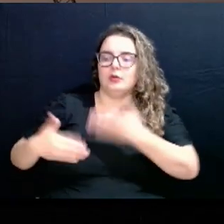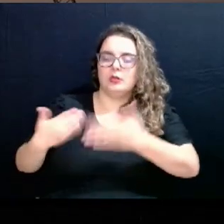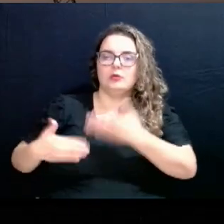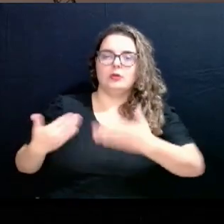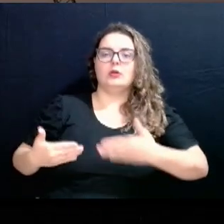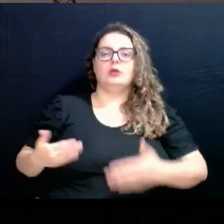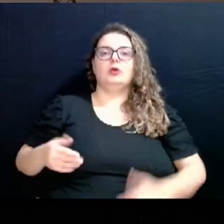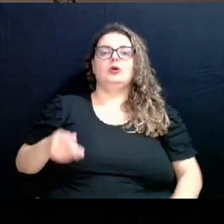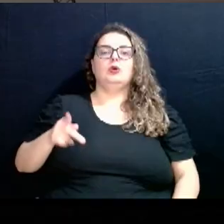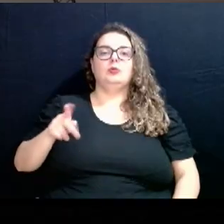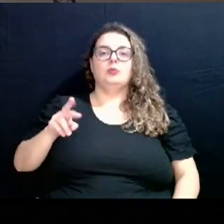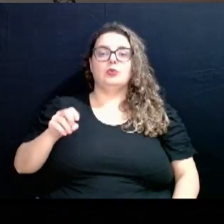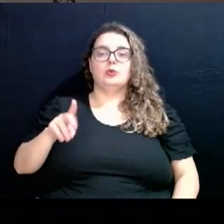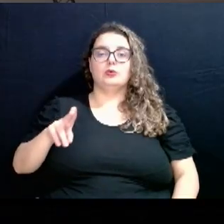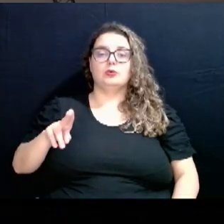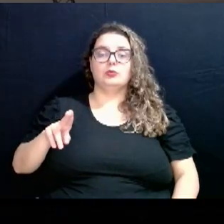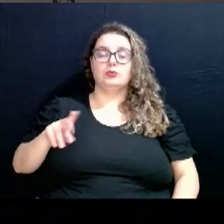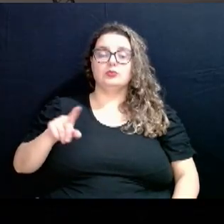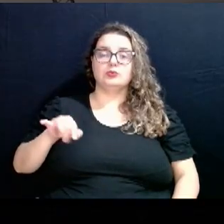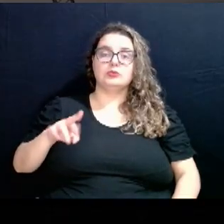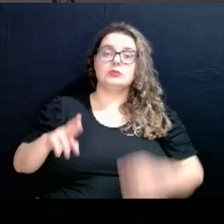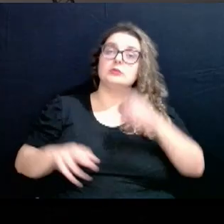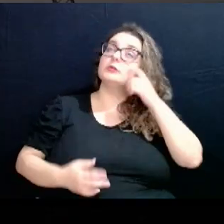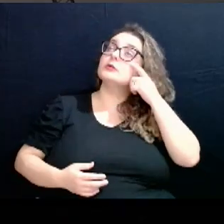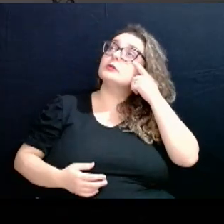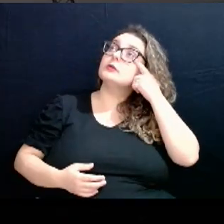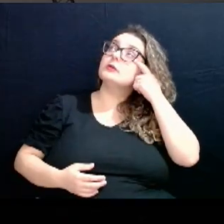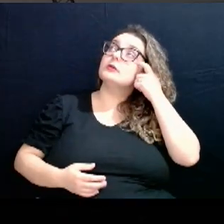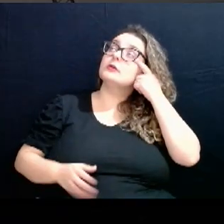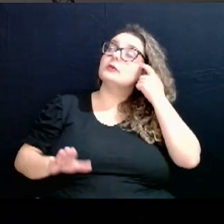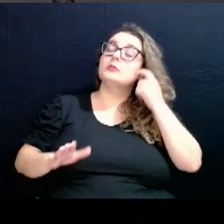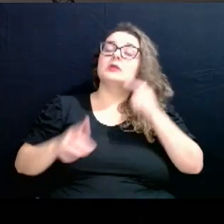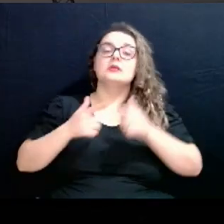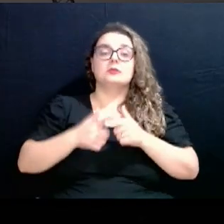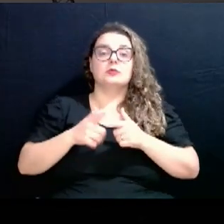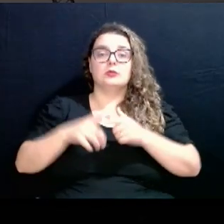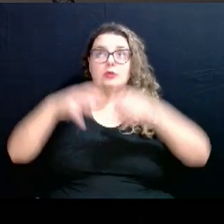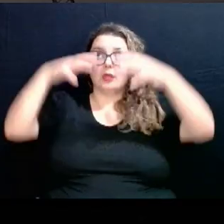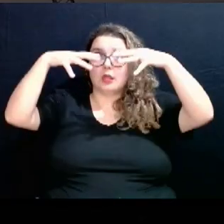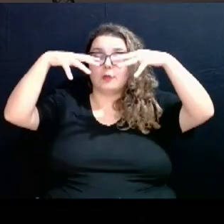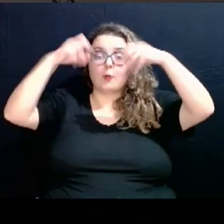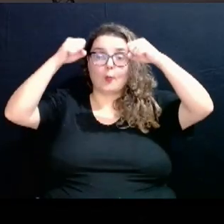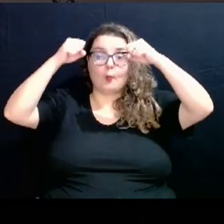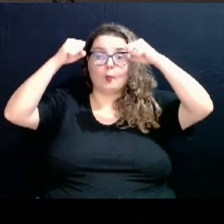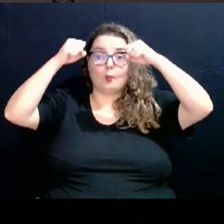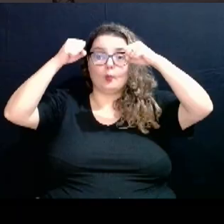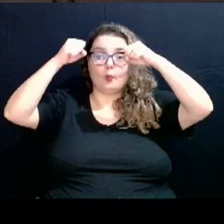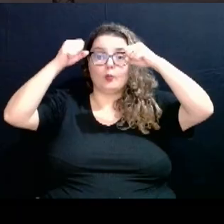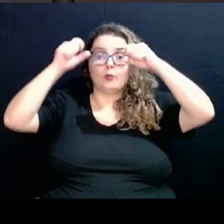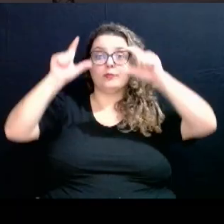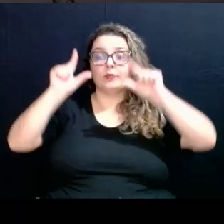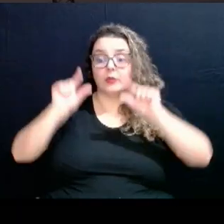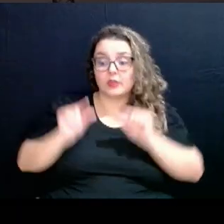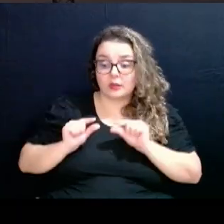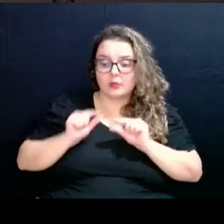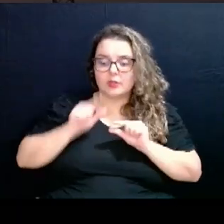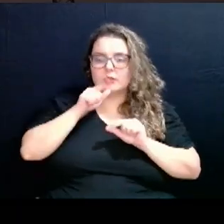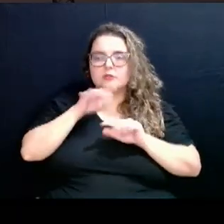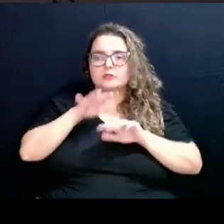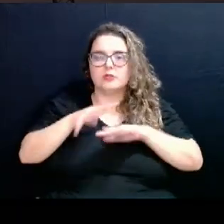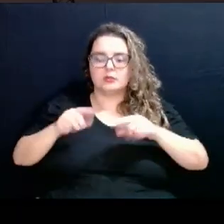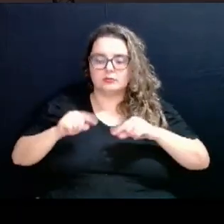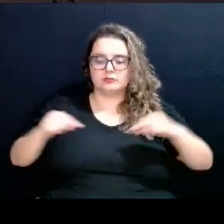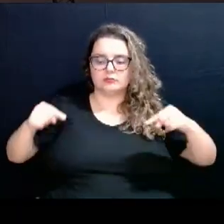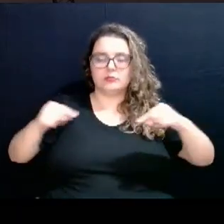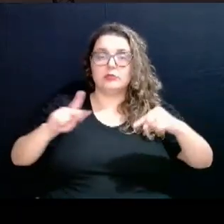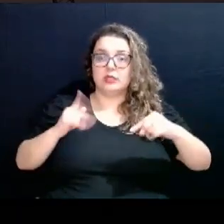que vai gerar as turbinas e produzir energia elétrica. Só que tem um problema, quando tem um período mais seco, aí você tem menos água